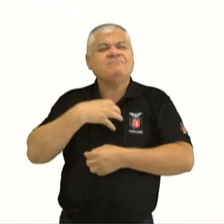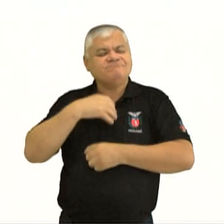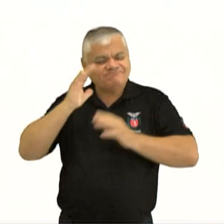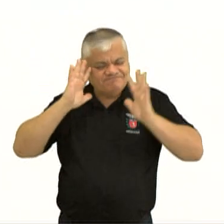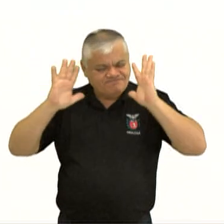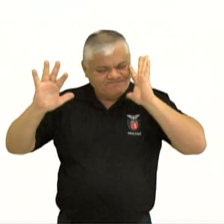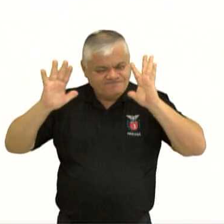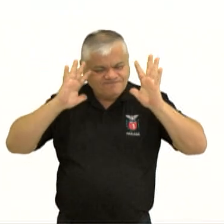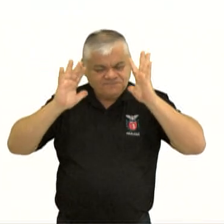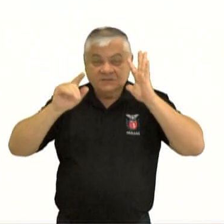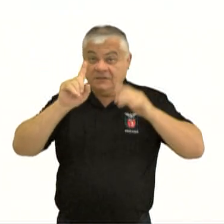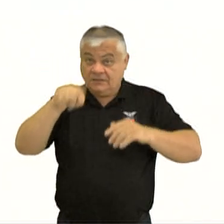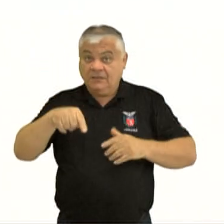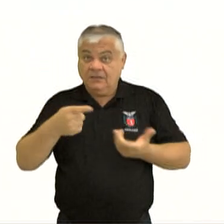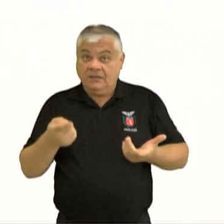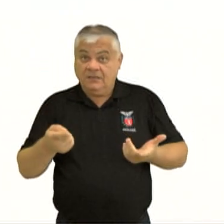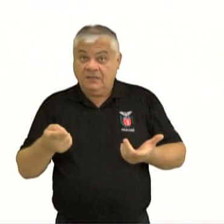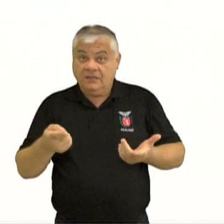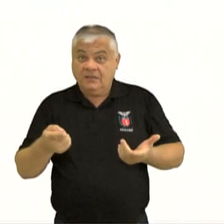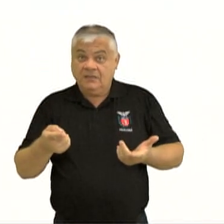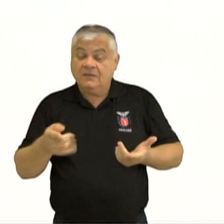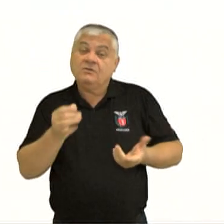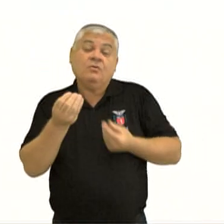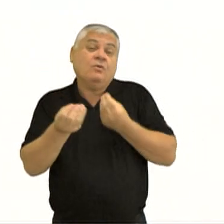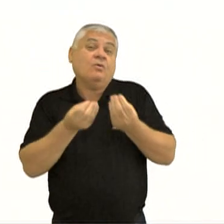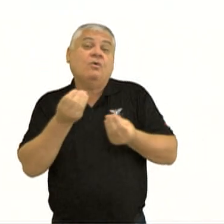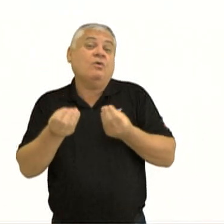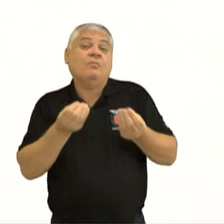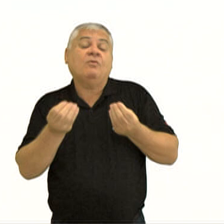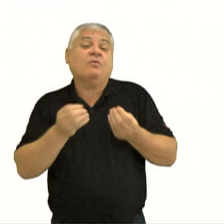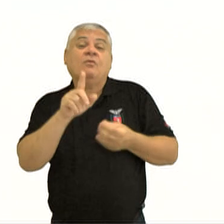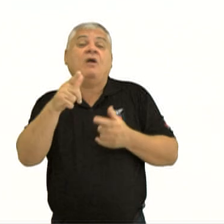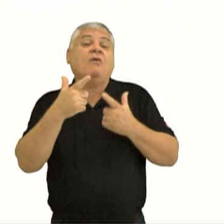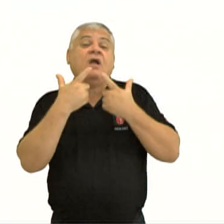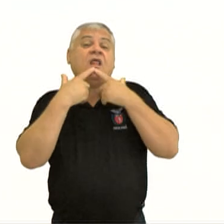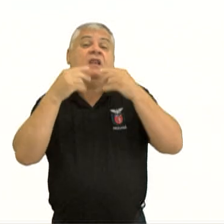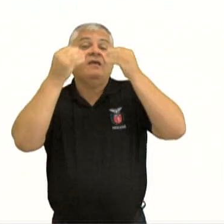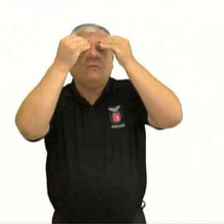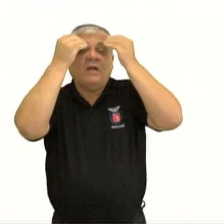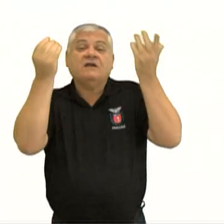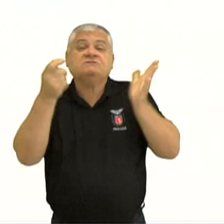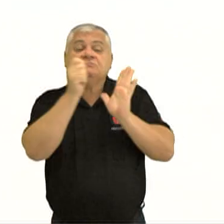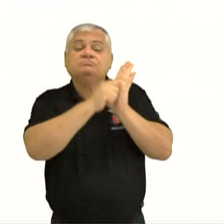um fato acadêmico escolar? Qual é a linguagem que eu tenho que usar?